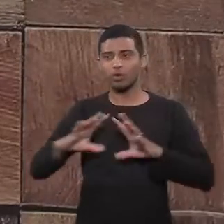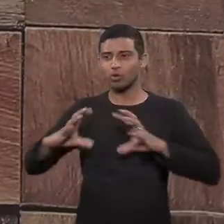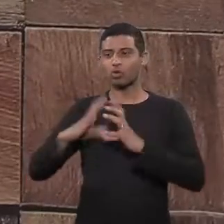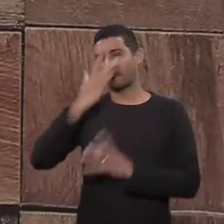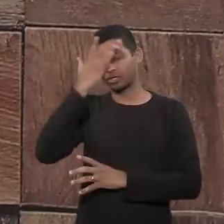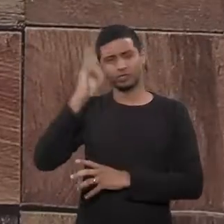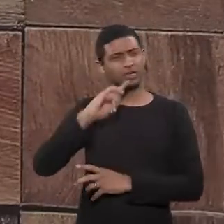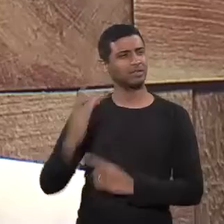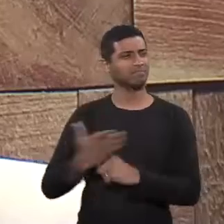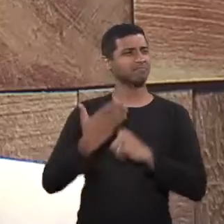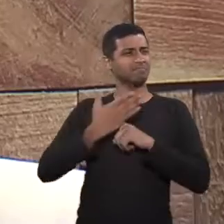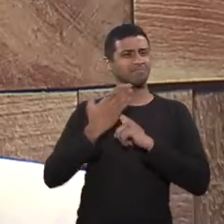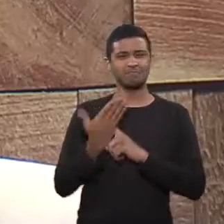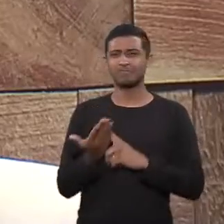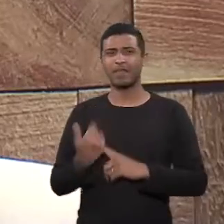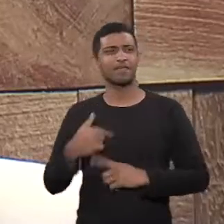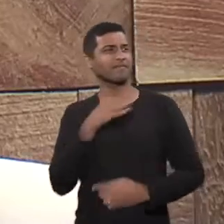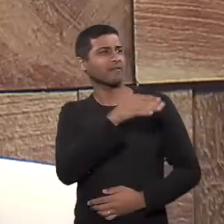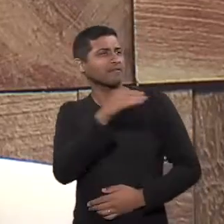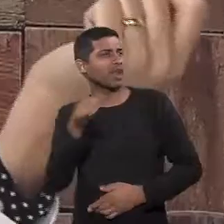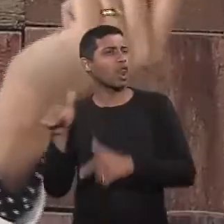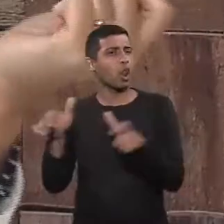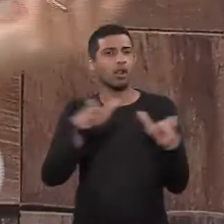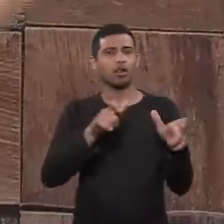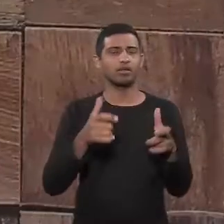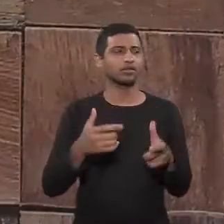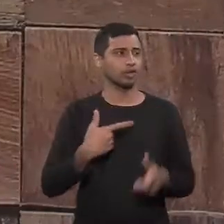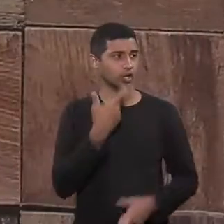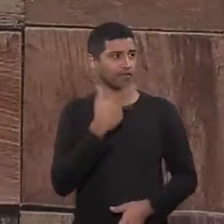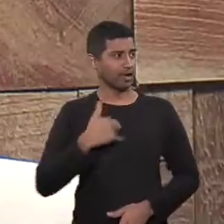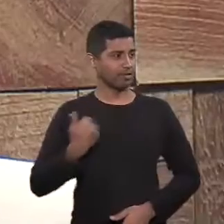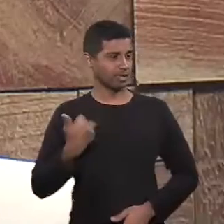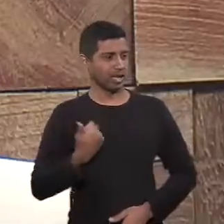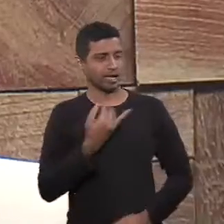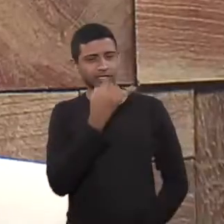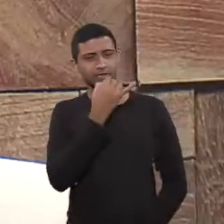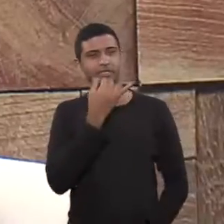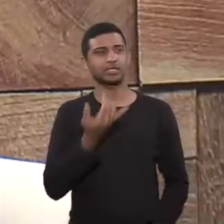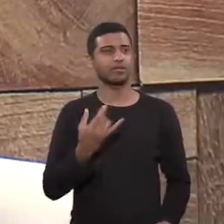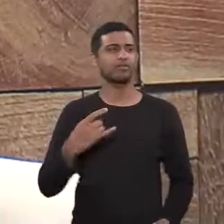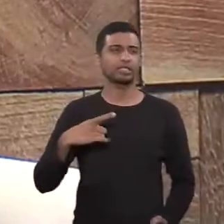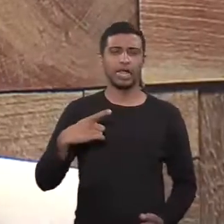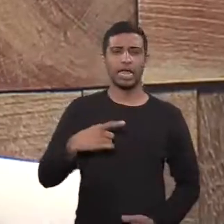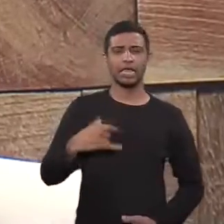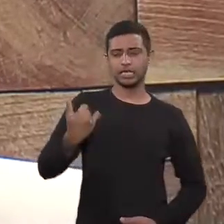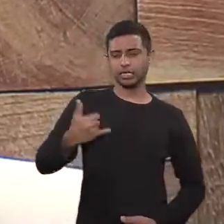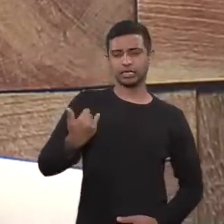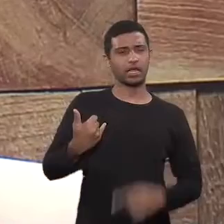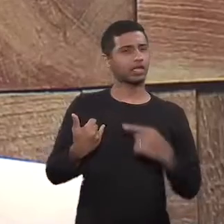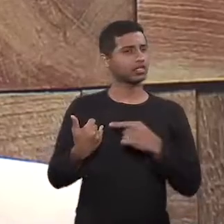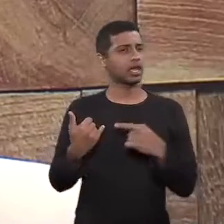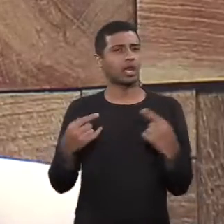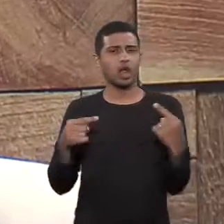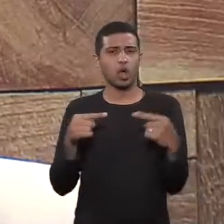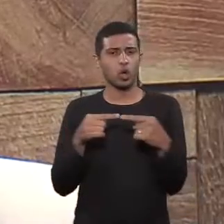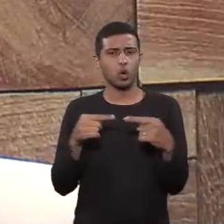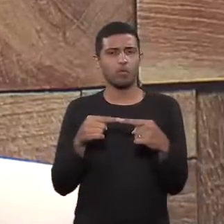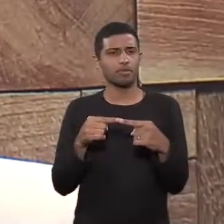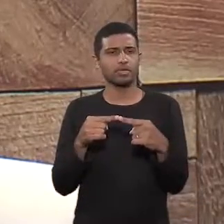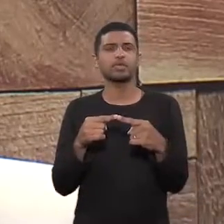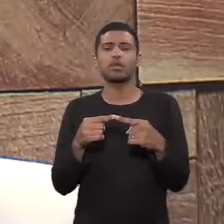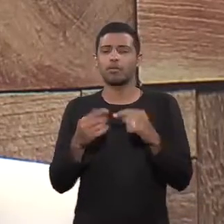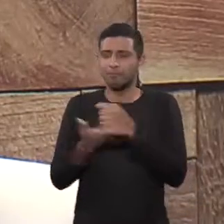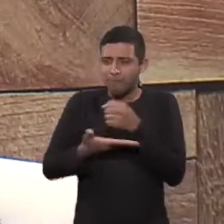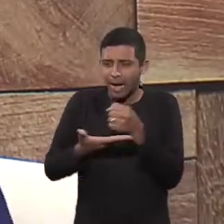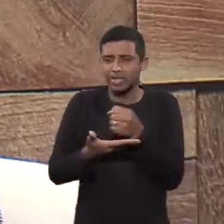apoiam você, né? Que levam você de um lado para o outro. Nós estamos falando aqui de idade. Por exemplo, existe uma idade que é considerada